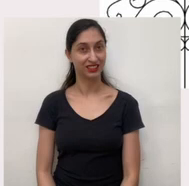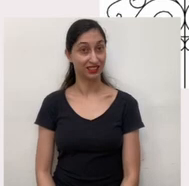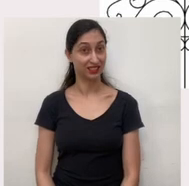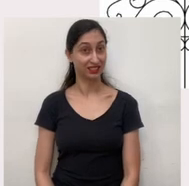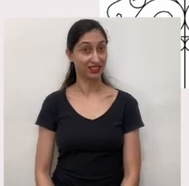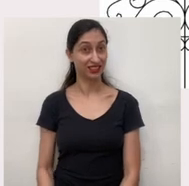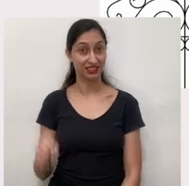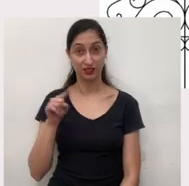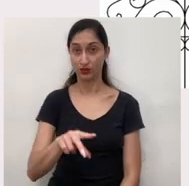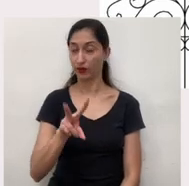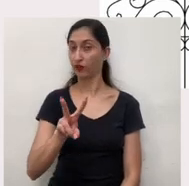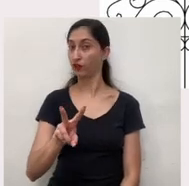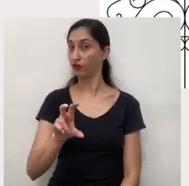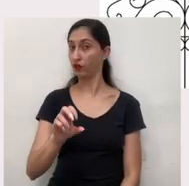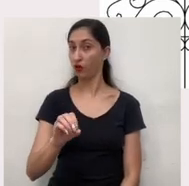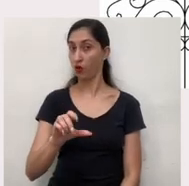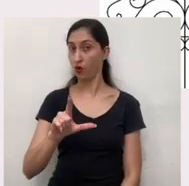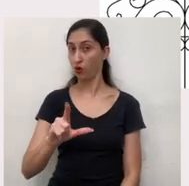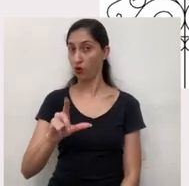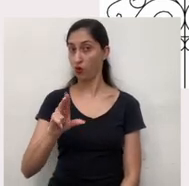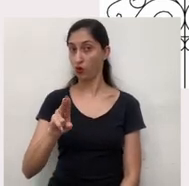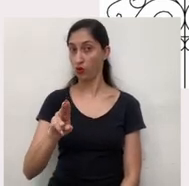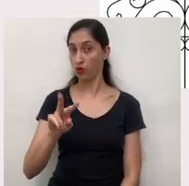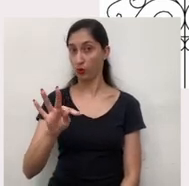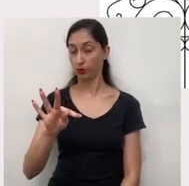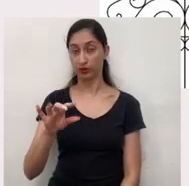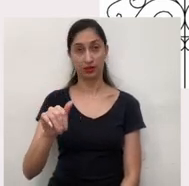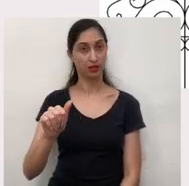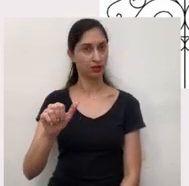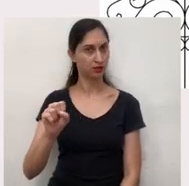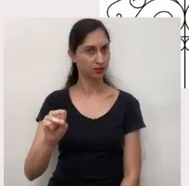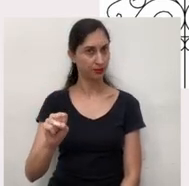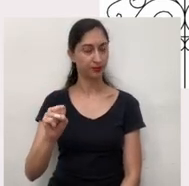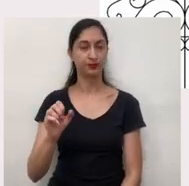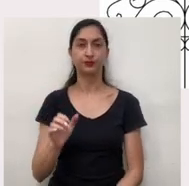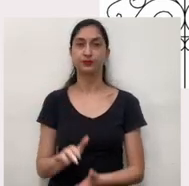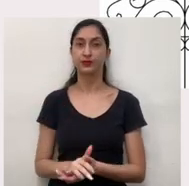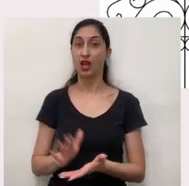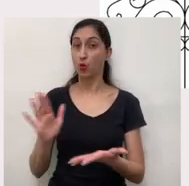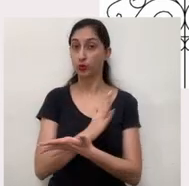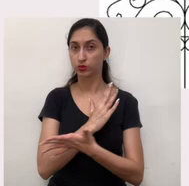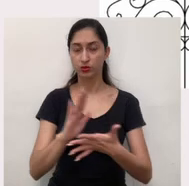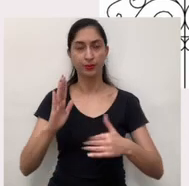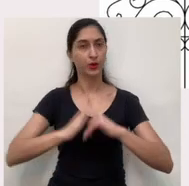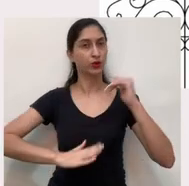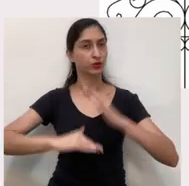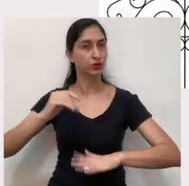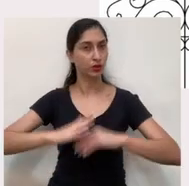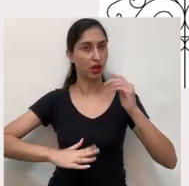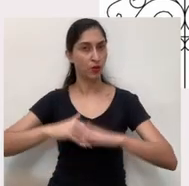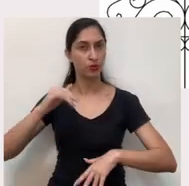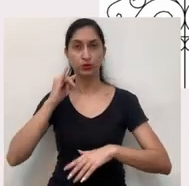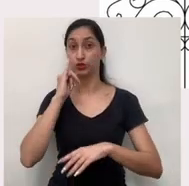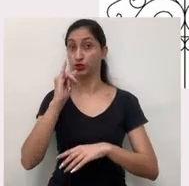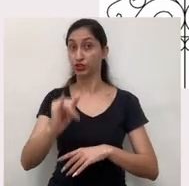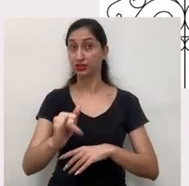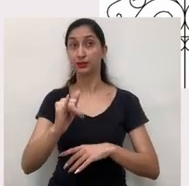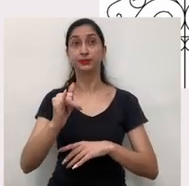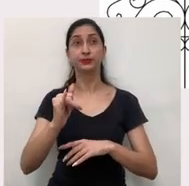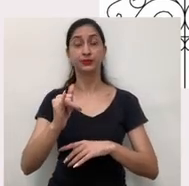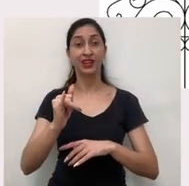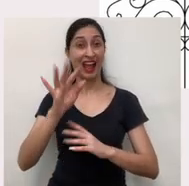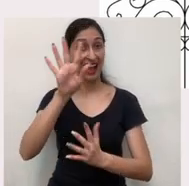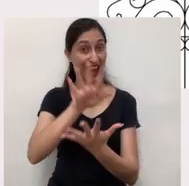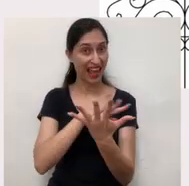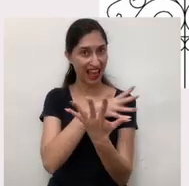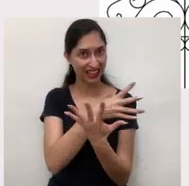Essas volutas, né, que alguns estudiosos vão dizer assim, que são as primeiras grades,